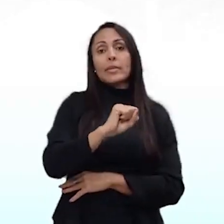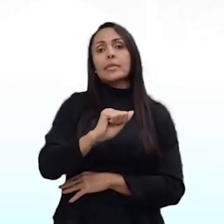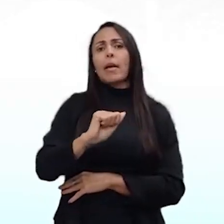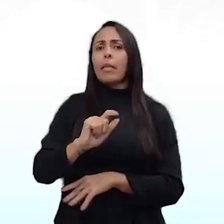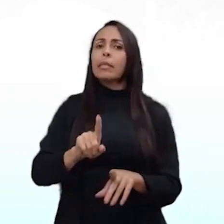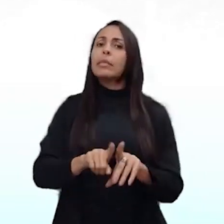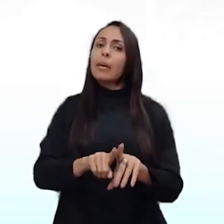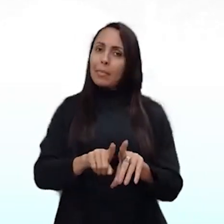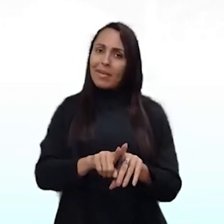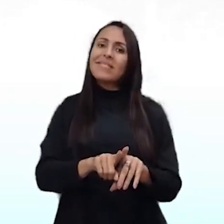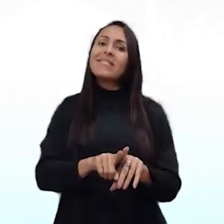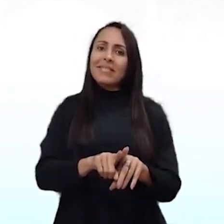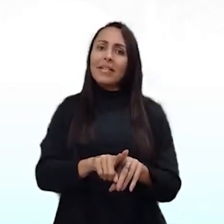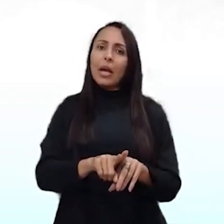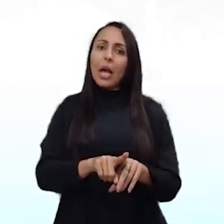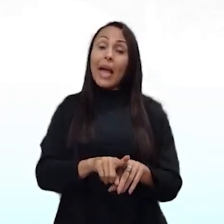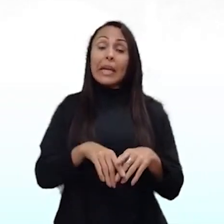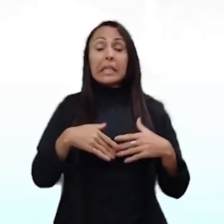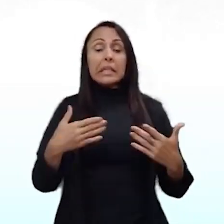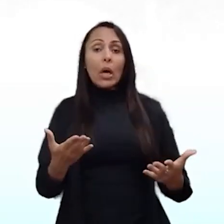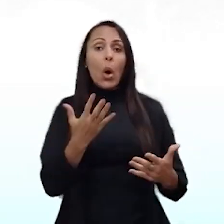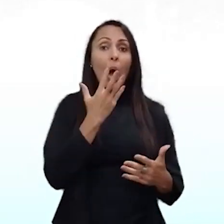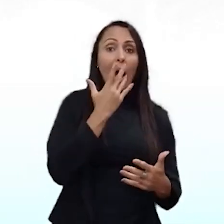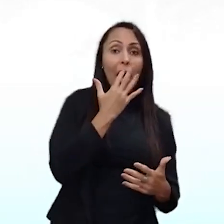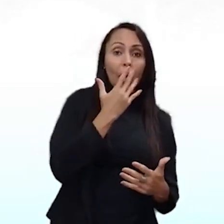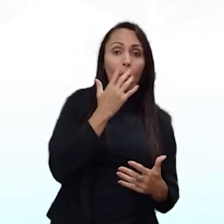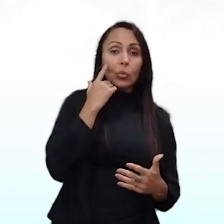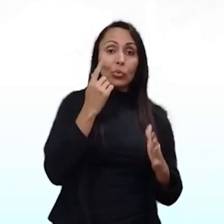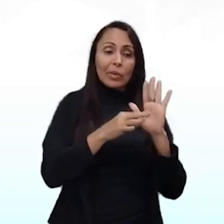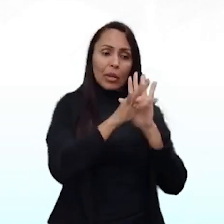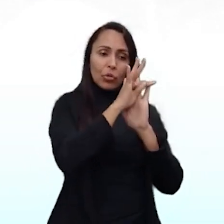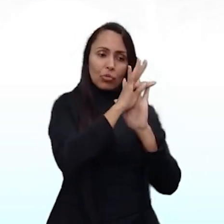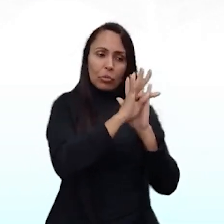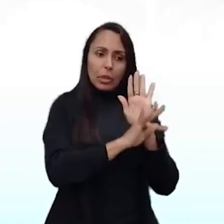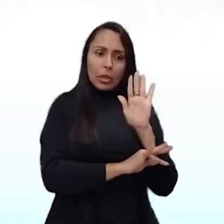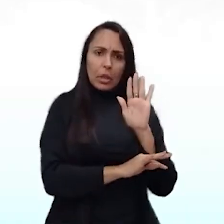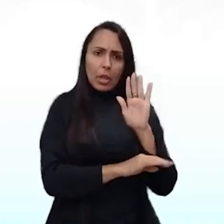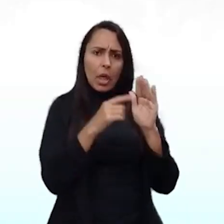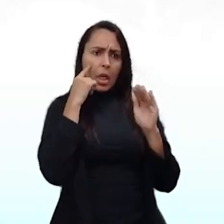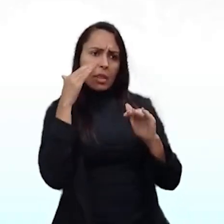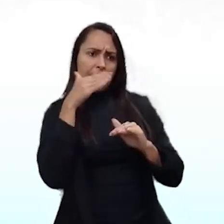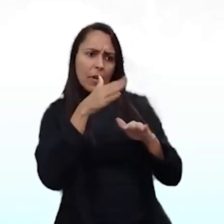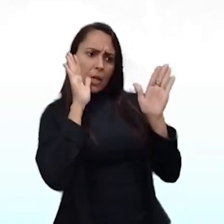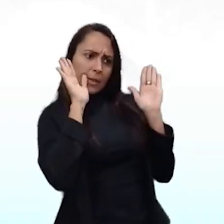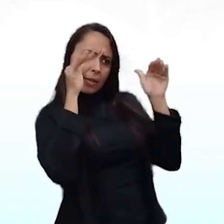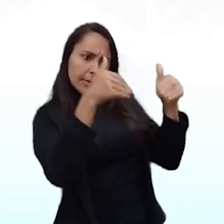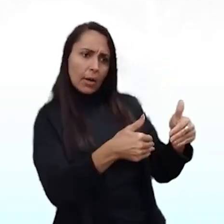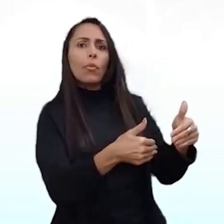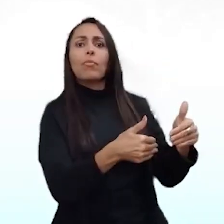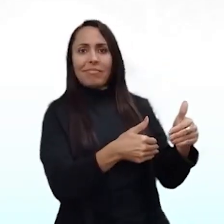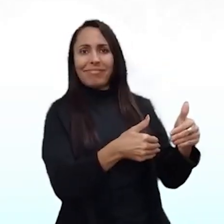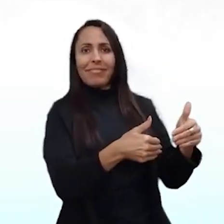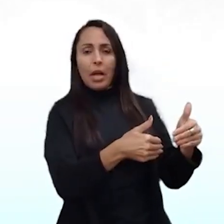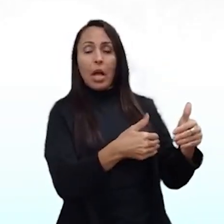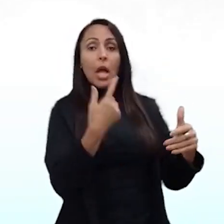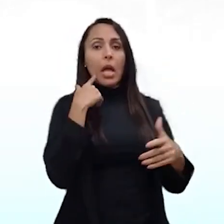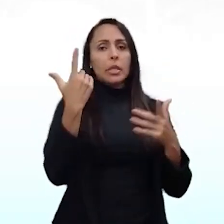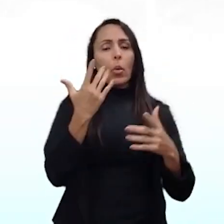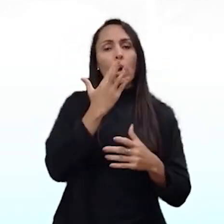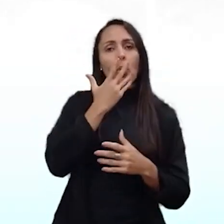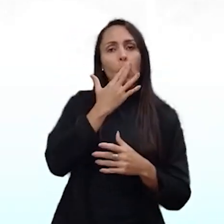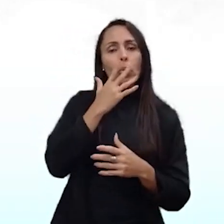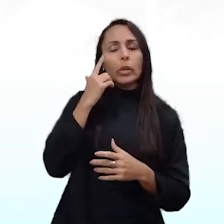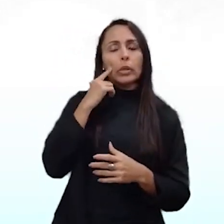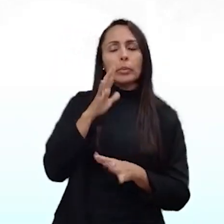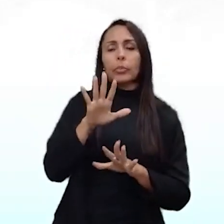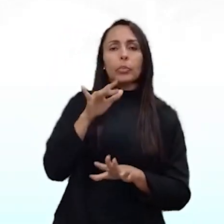também. Então, a cor presente no texto interfere na intencionalidade. Tá? Então, aquela cor que